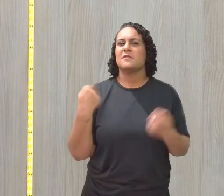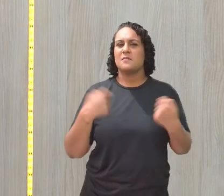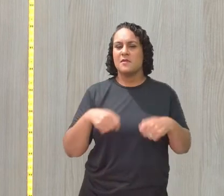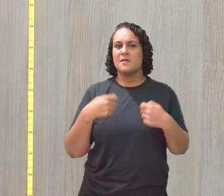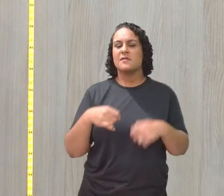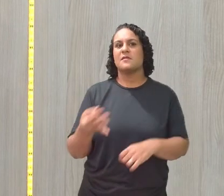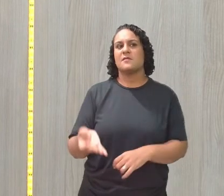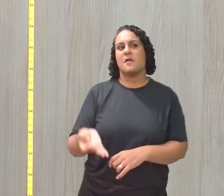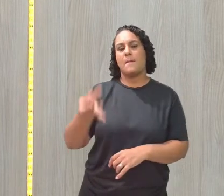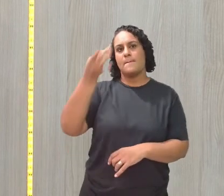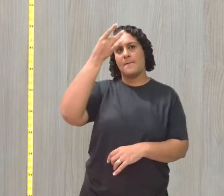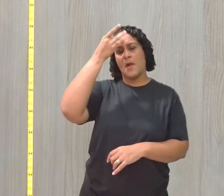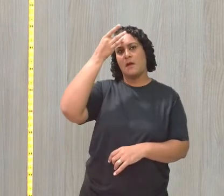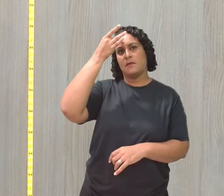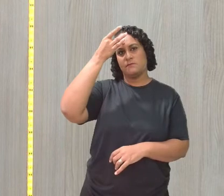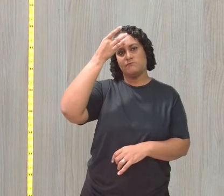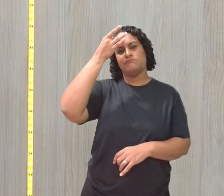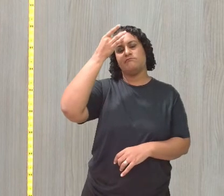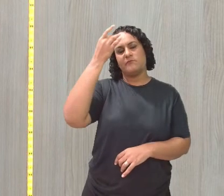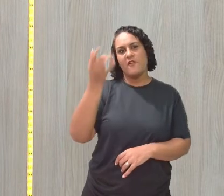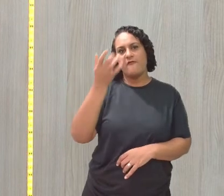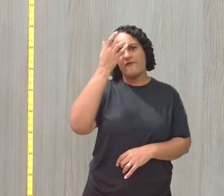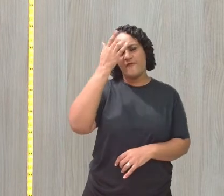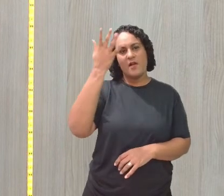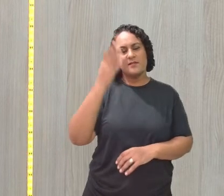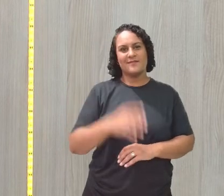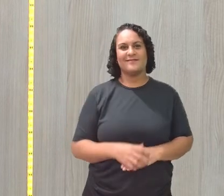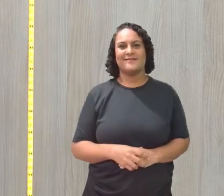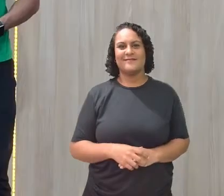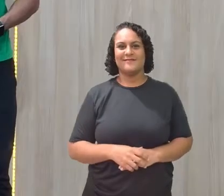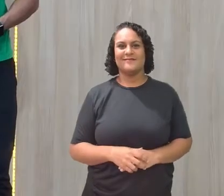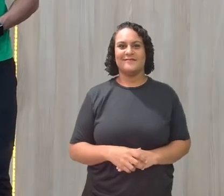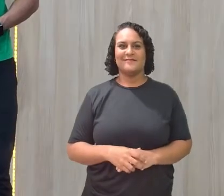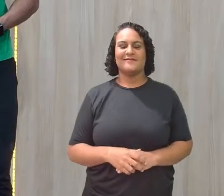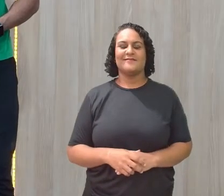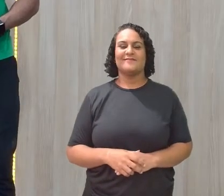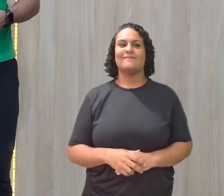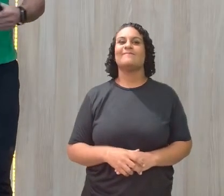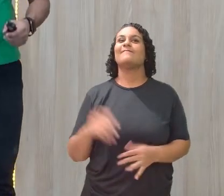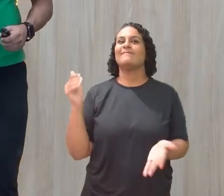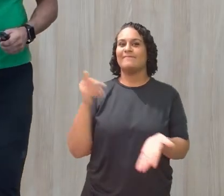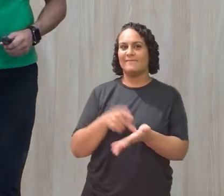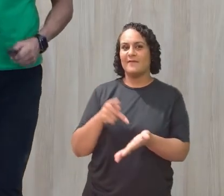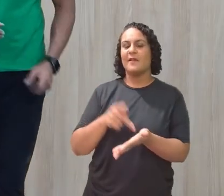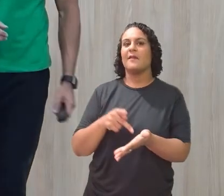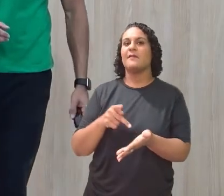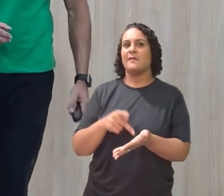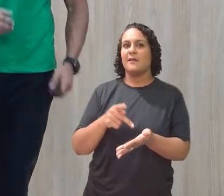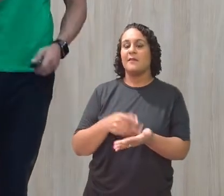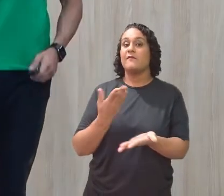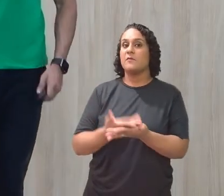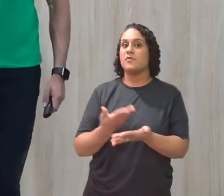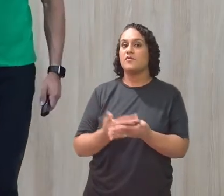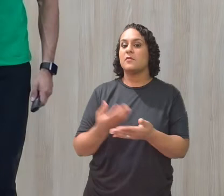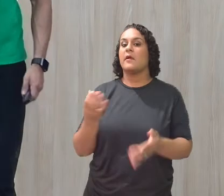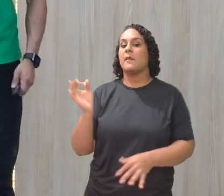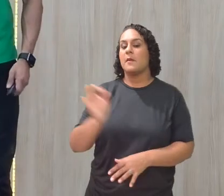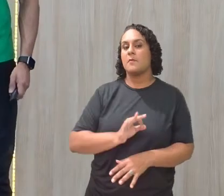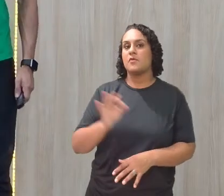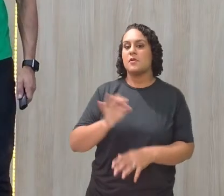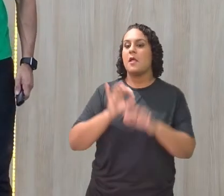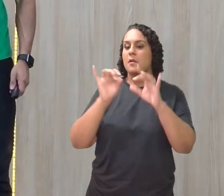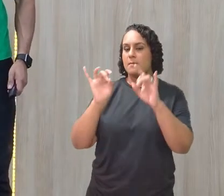em mente e fáceis, tá bem? Vamos lá. Isso mesmo. Vamos ver essa ideia das frações, das